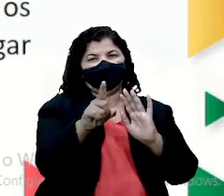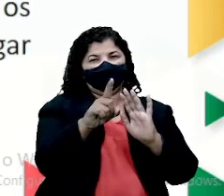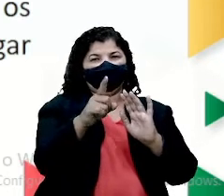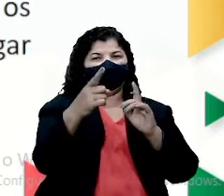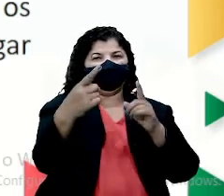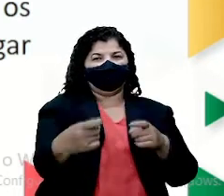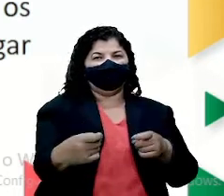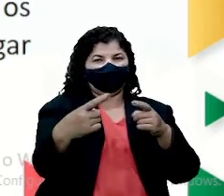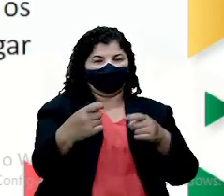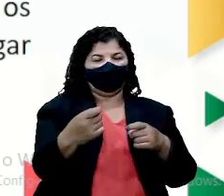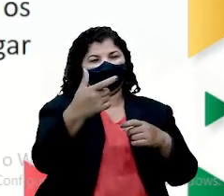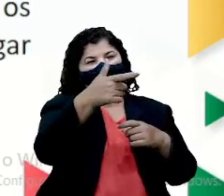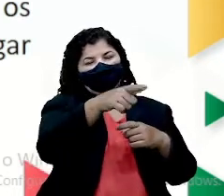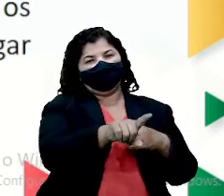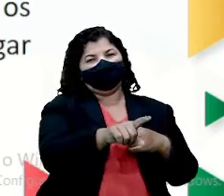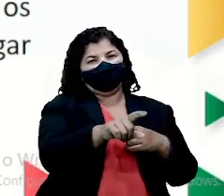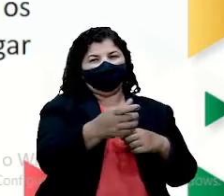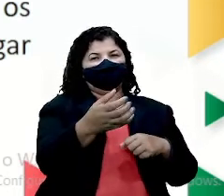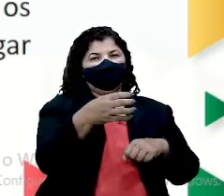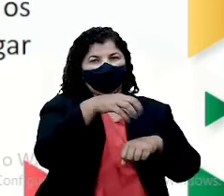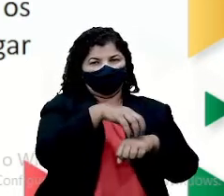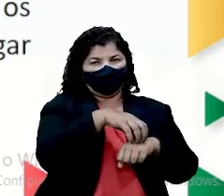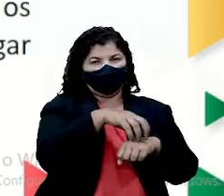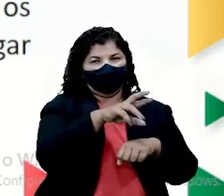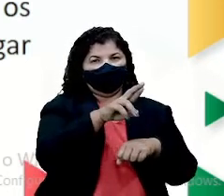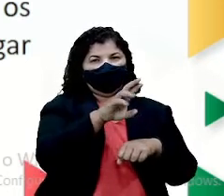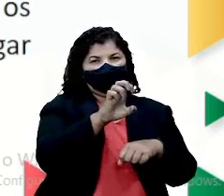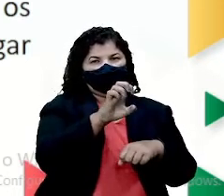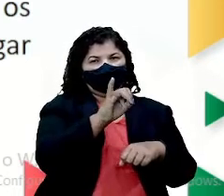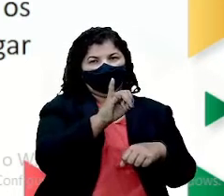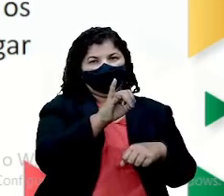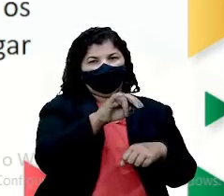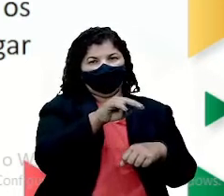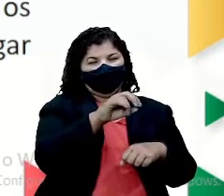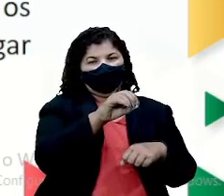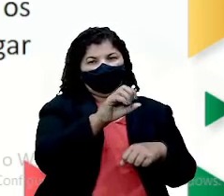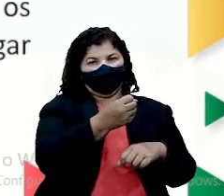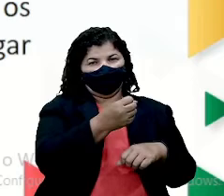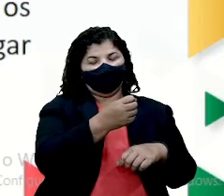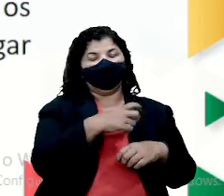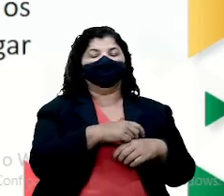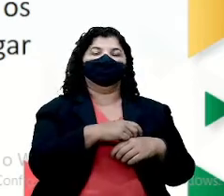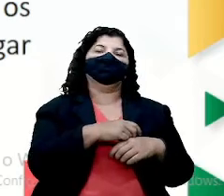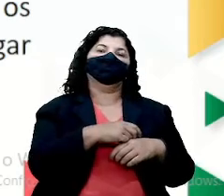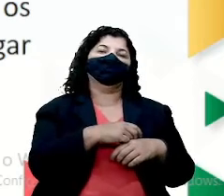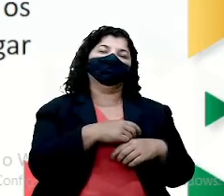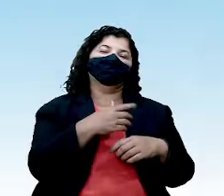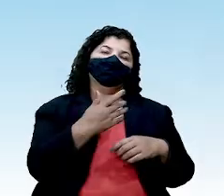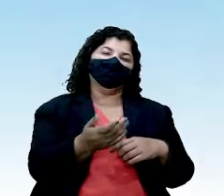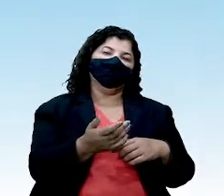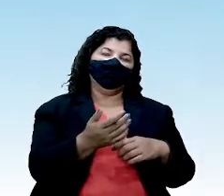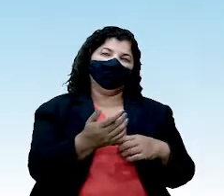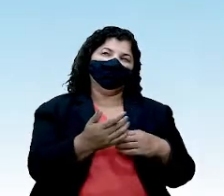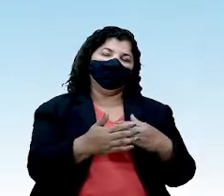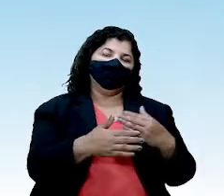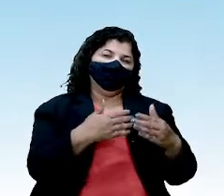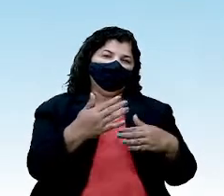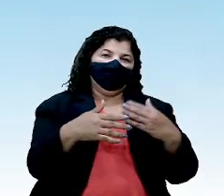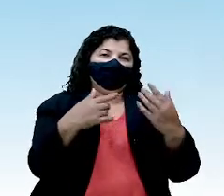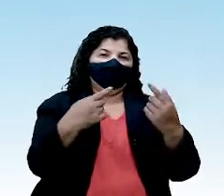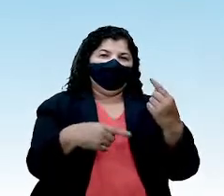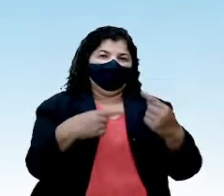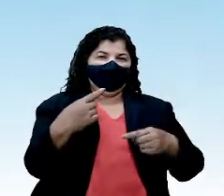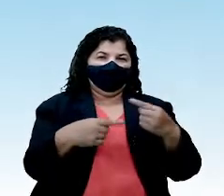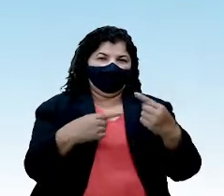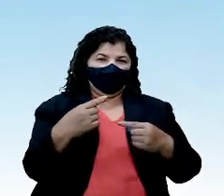outros reinos. Então, mas só, pessoal, que esse regime político que se desenvolveu na